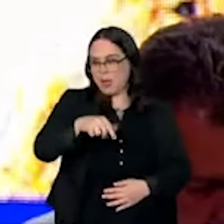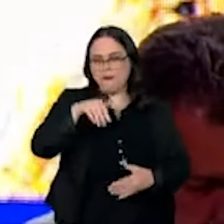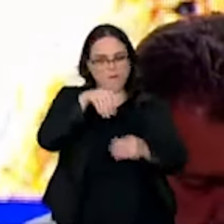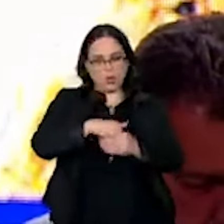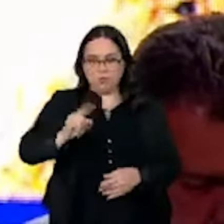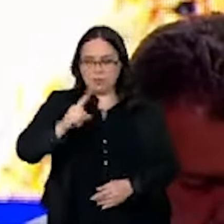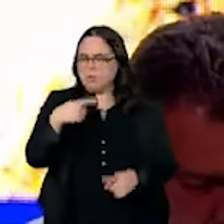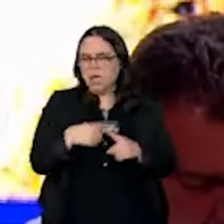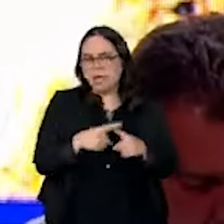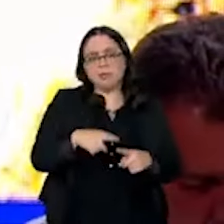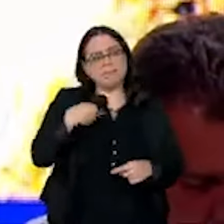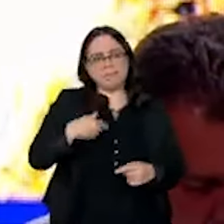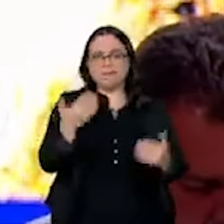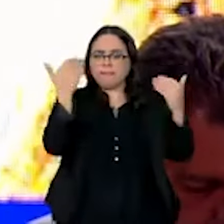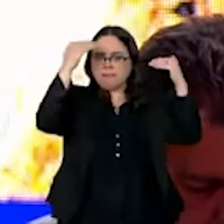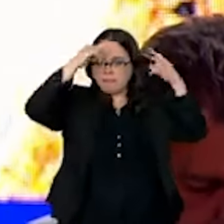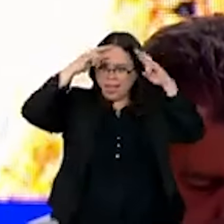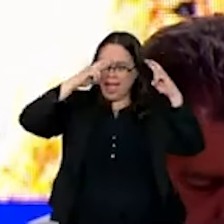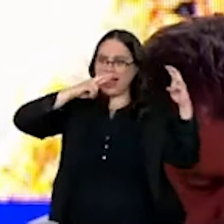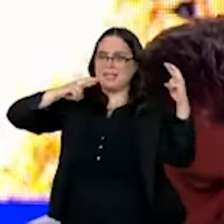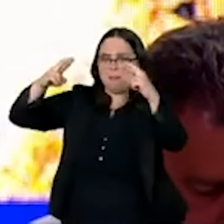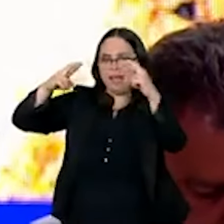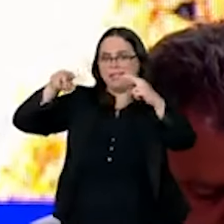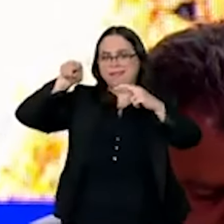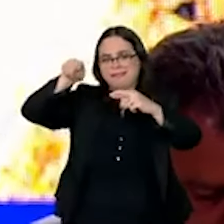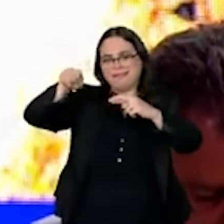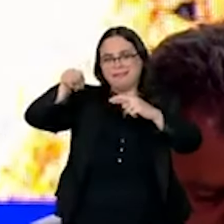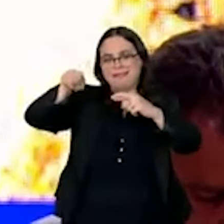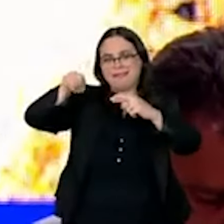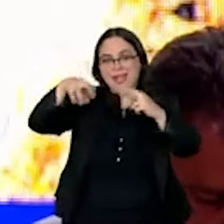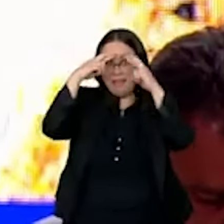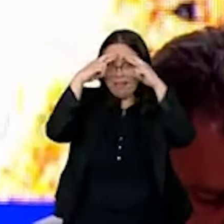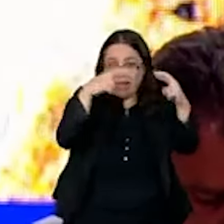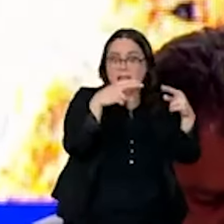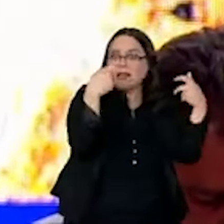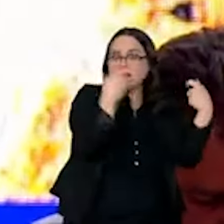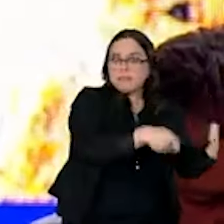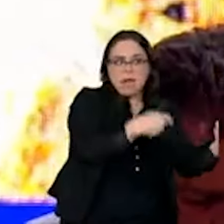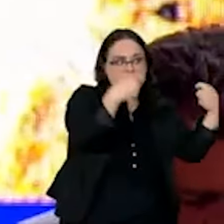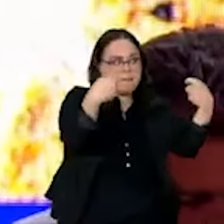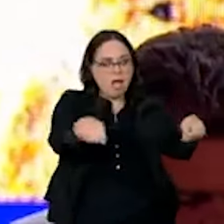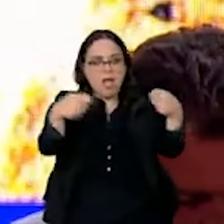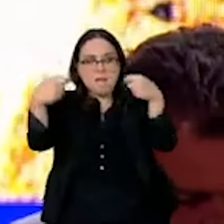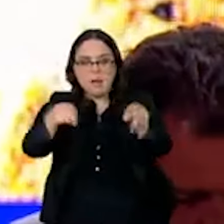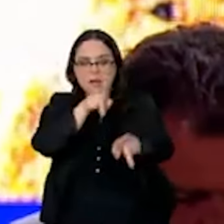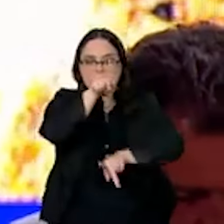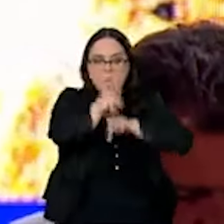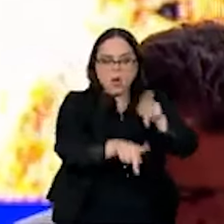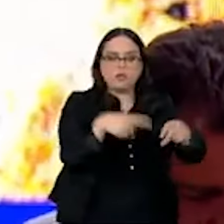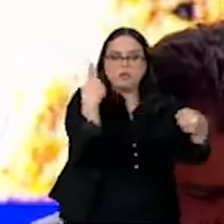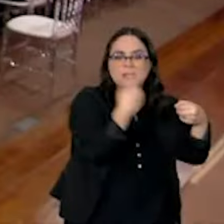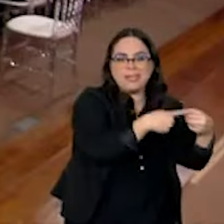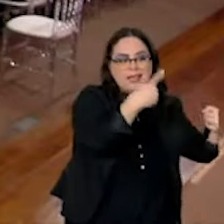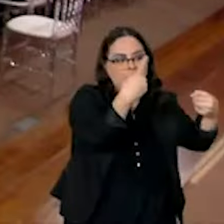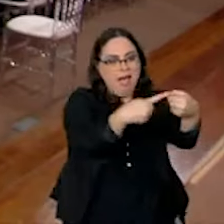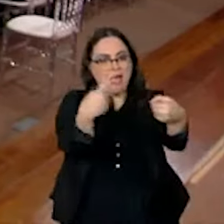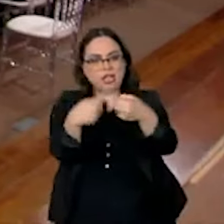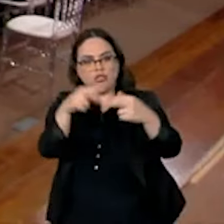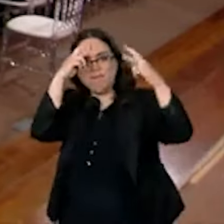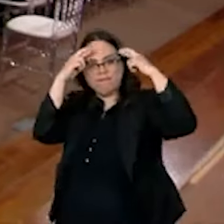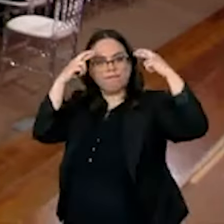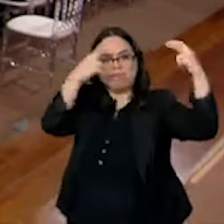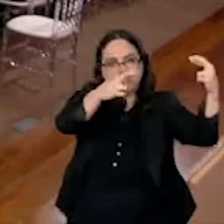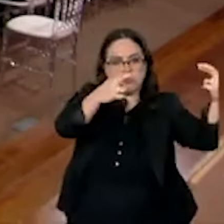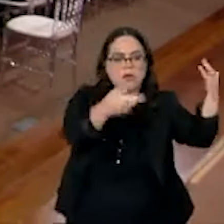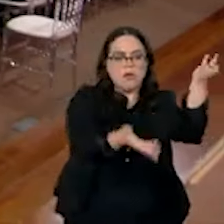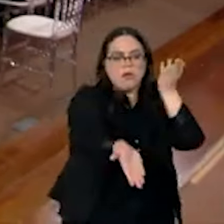fiz isso porque eu tenho que respeitar, em primeiro lugar, a necessidade do povo daquela cidade, e eu tinha que